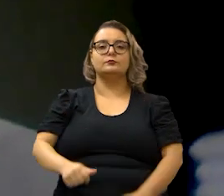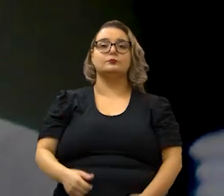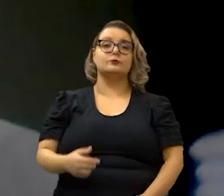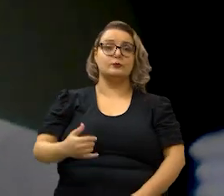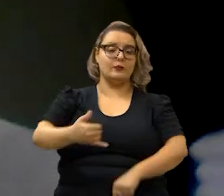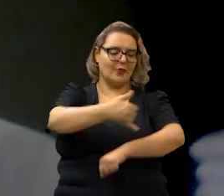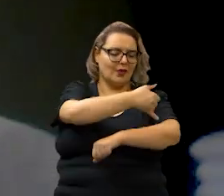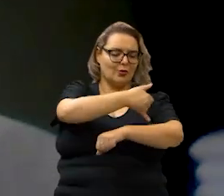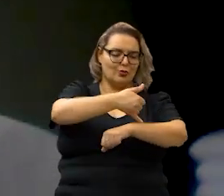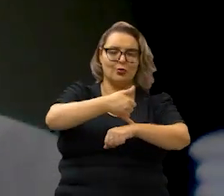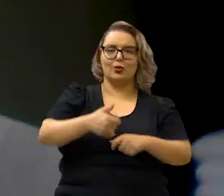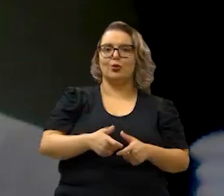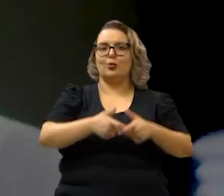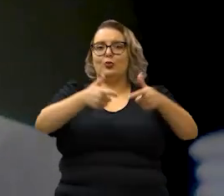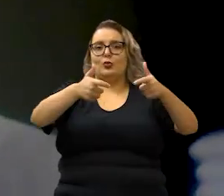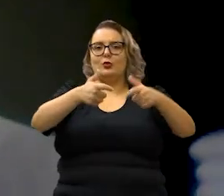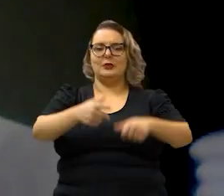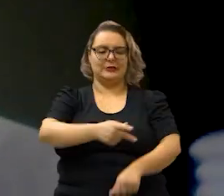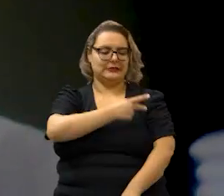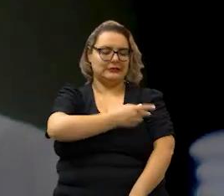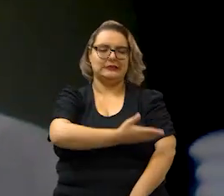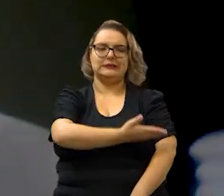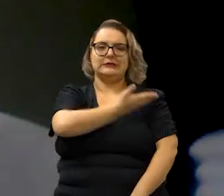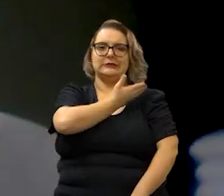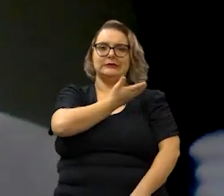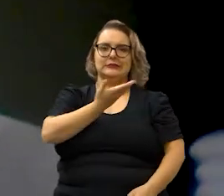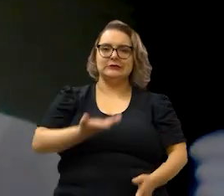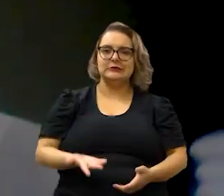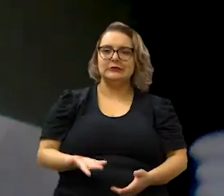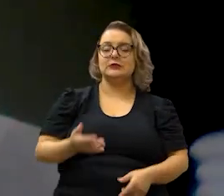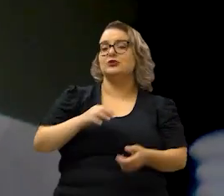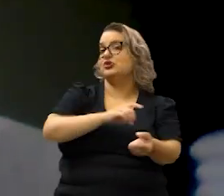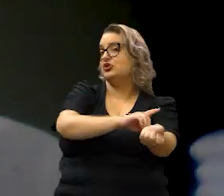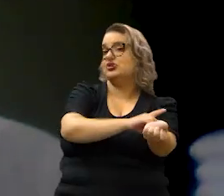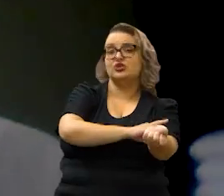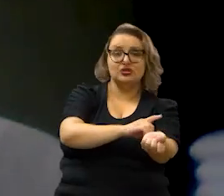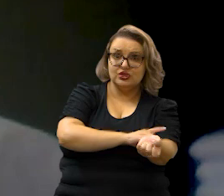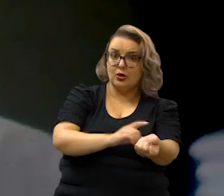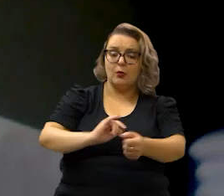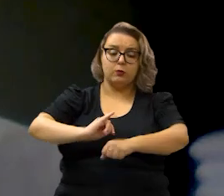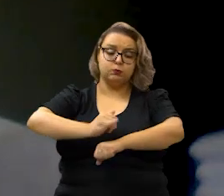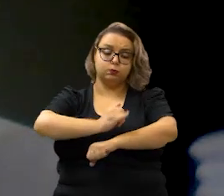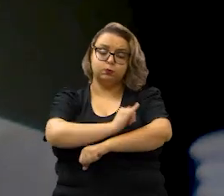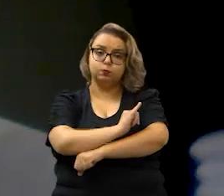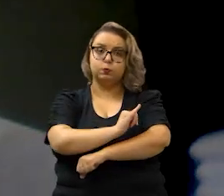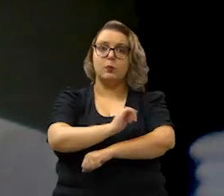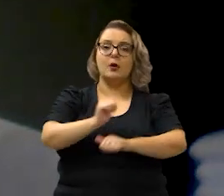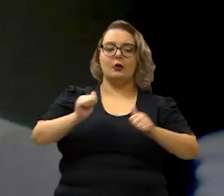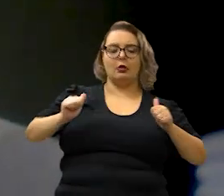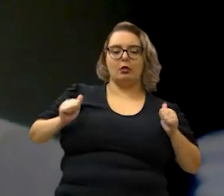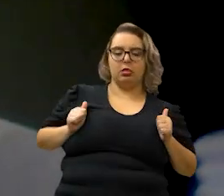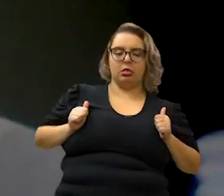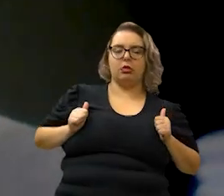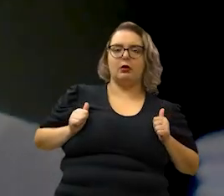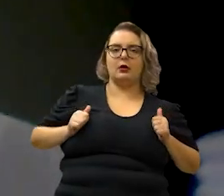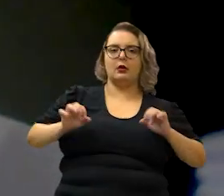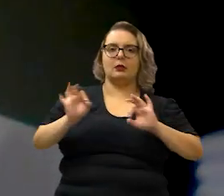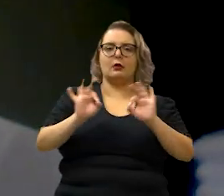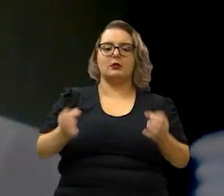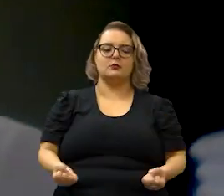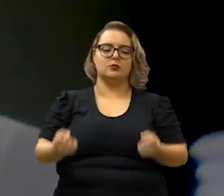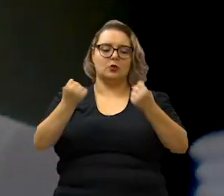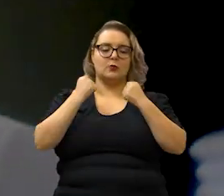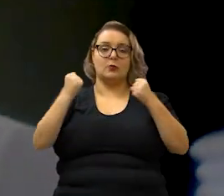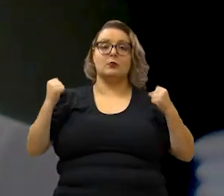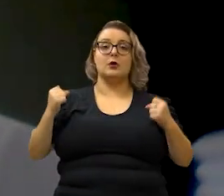de colesterol, hipertensão, diabetes, obesidade, sedentarismo,